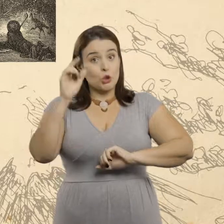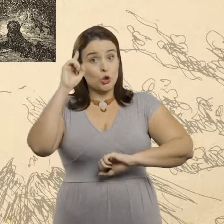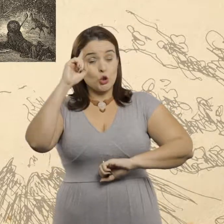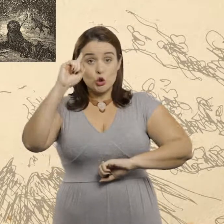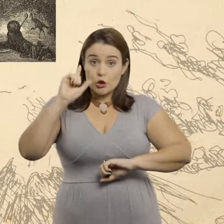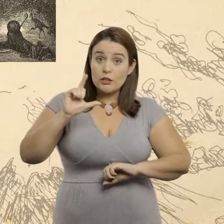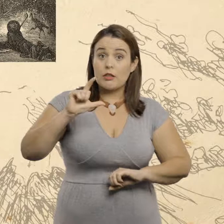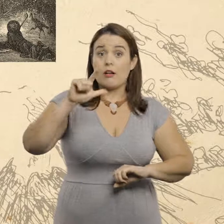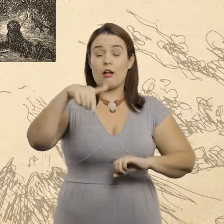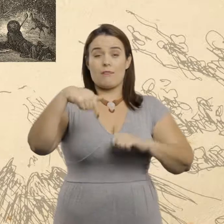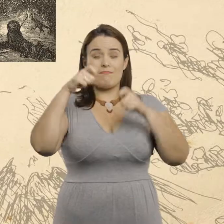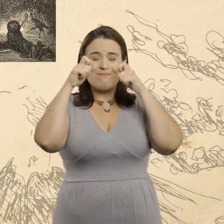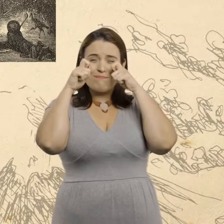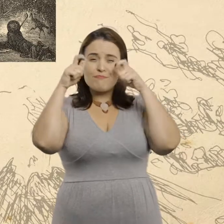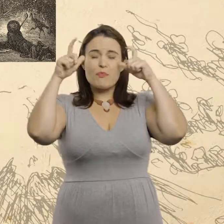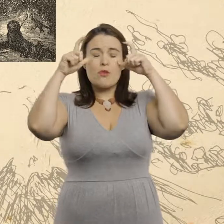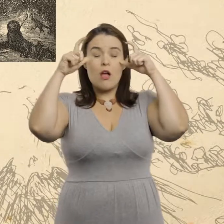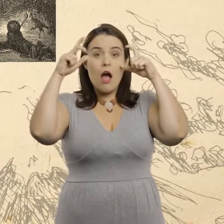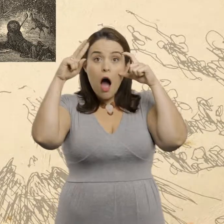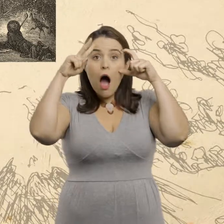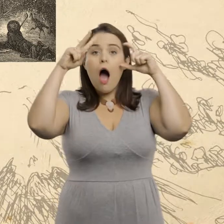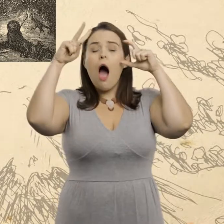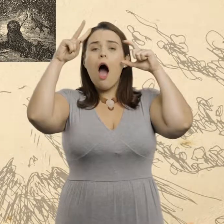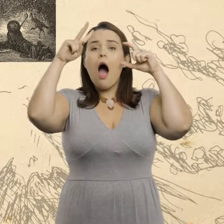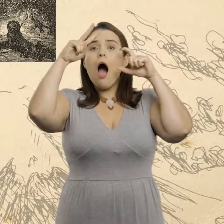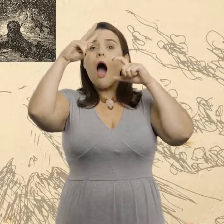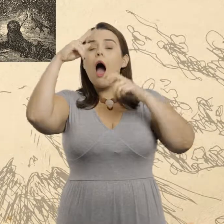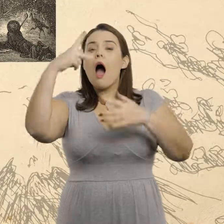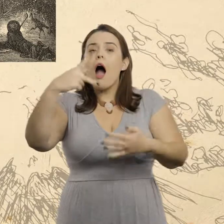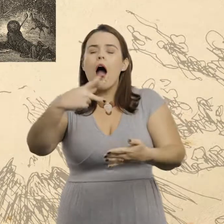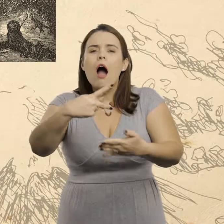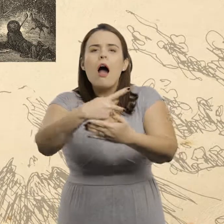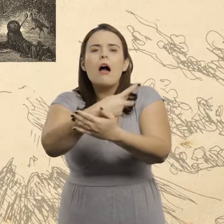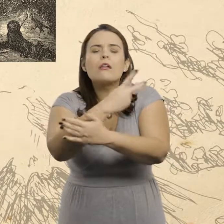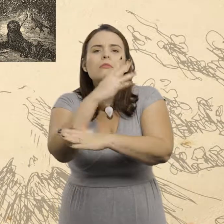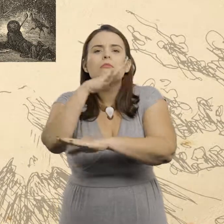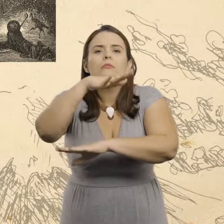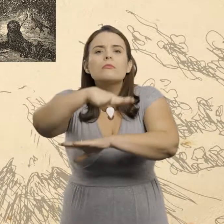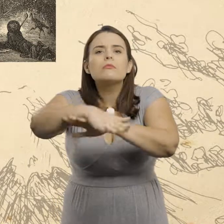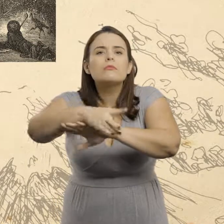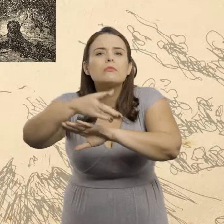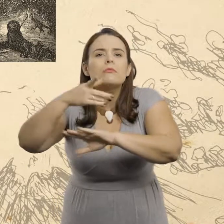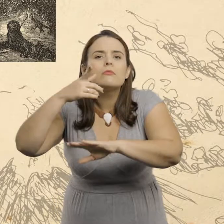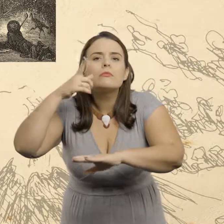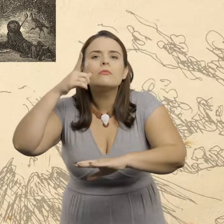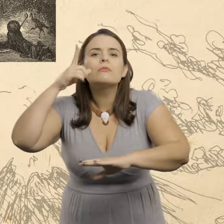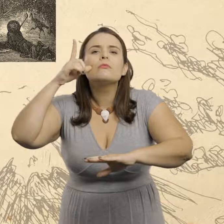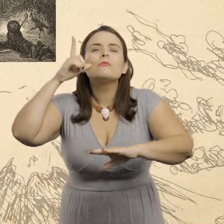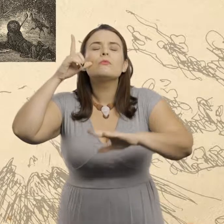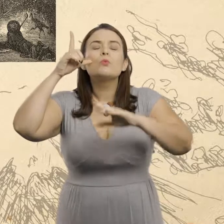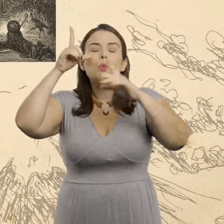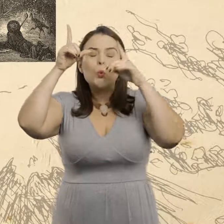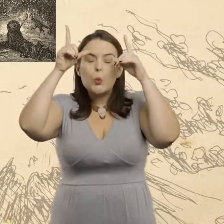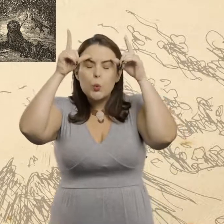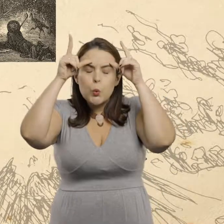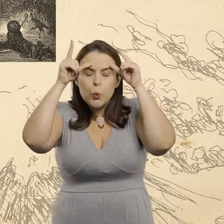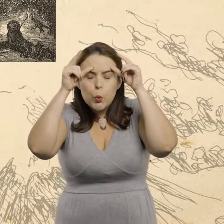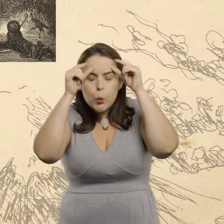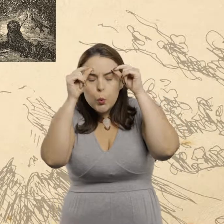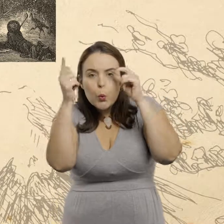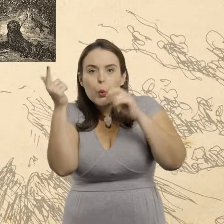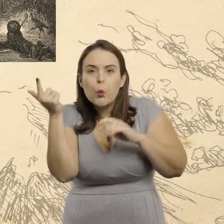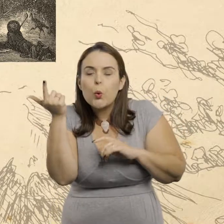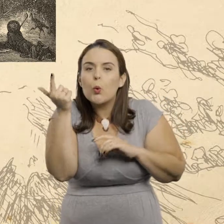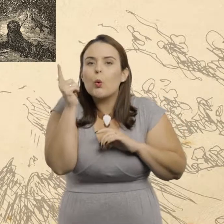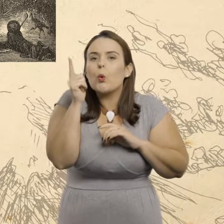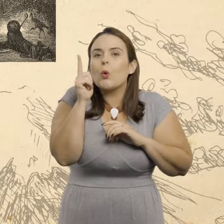navio. Quando acordou na manhã seguinte, Passepartout lembrou do que aconteceu na tarde anterior. Ele estava